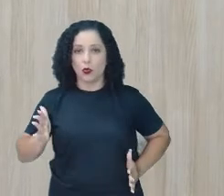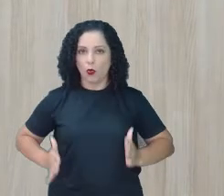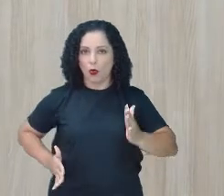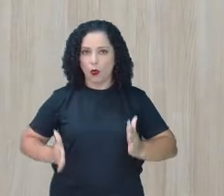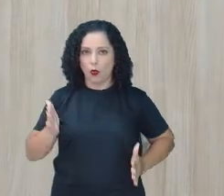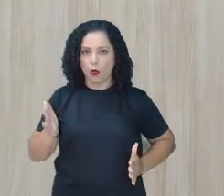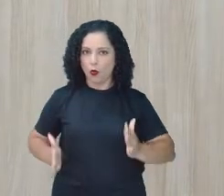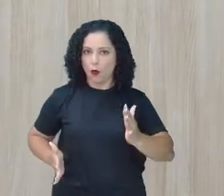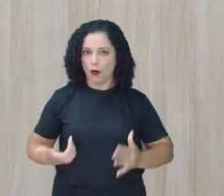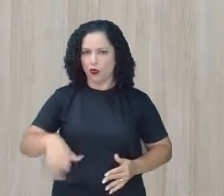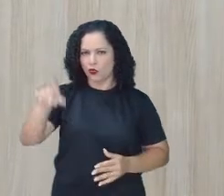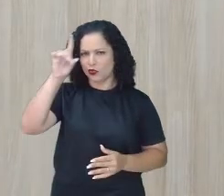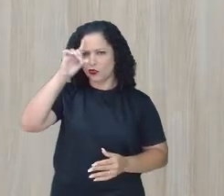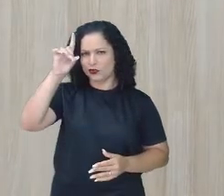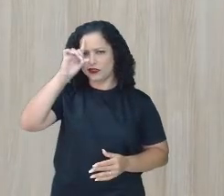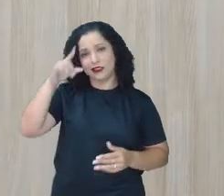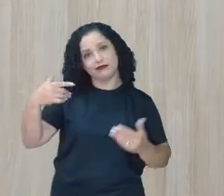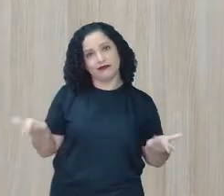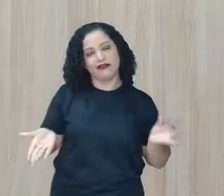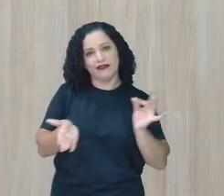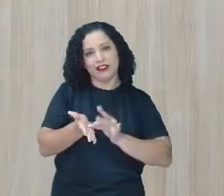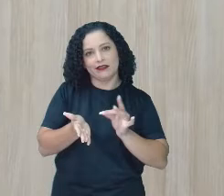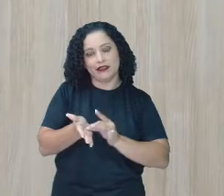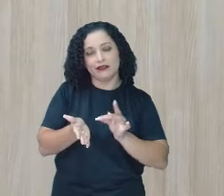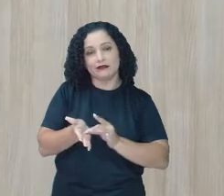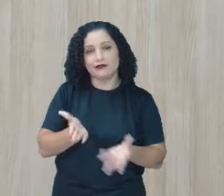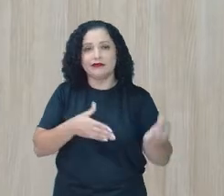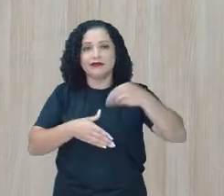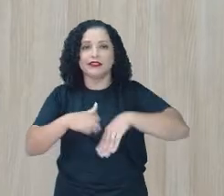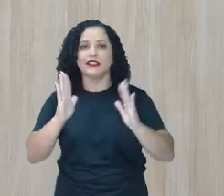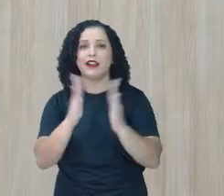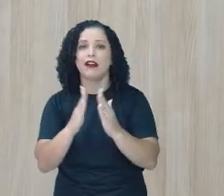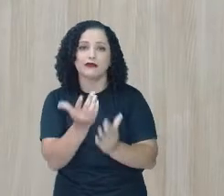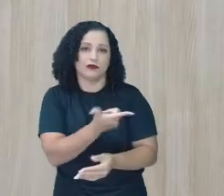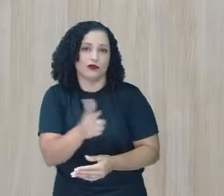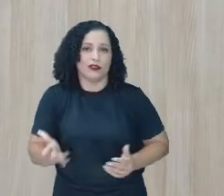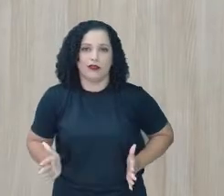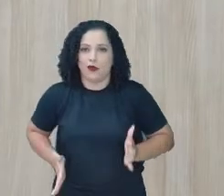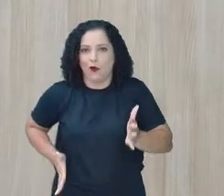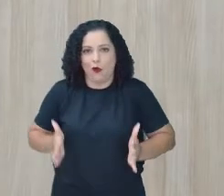é todo mundo que tem um Now em casa. Então, a gente precisa imaginar,